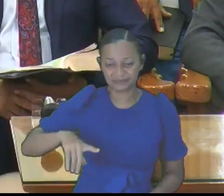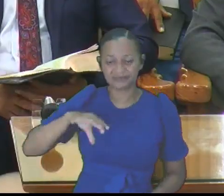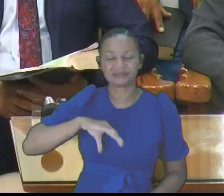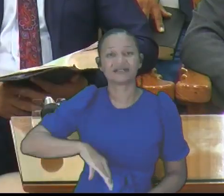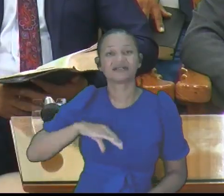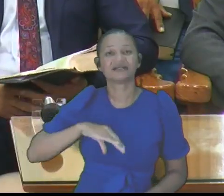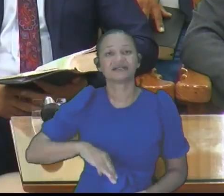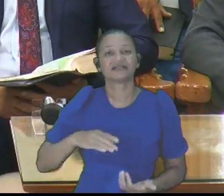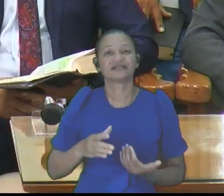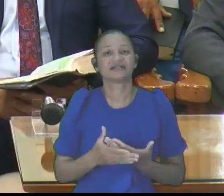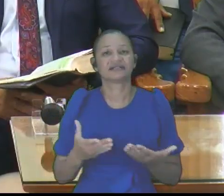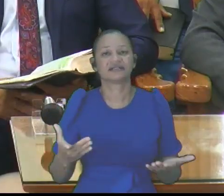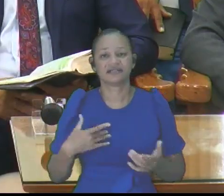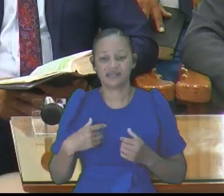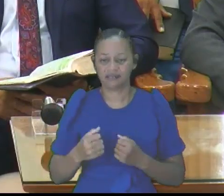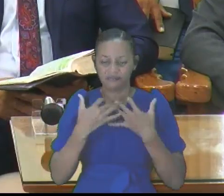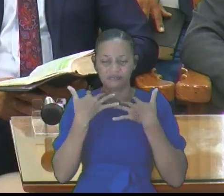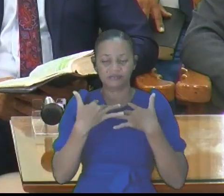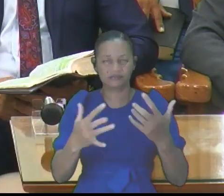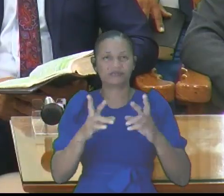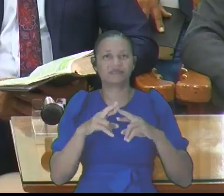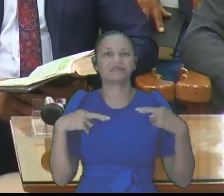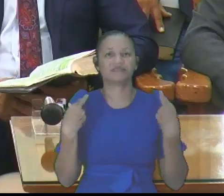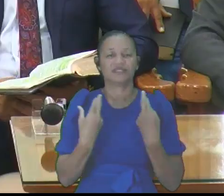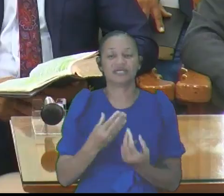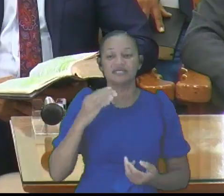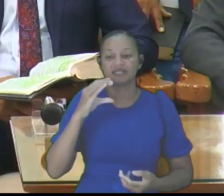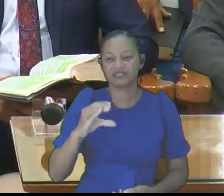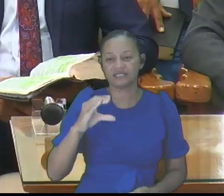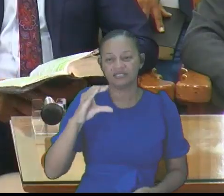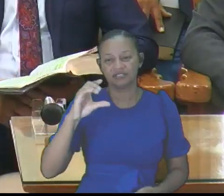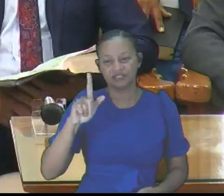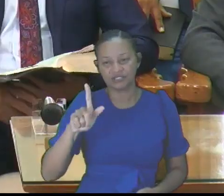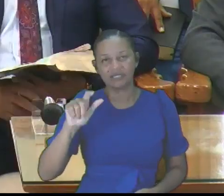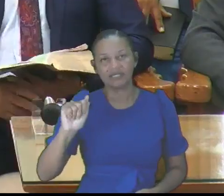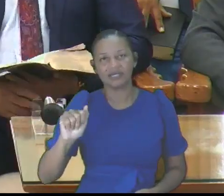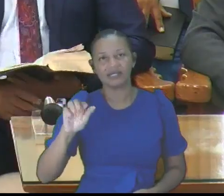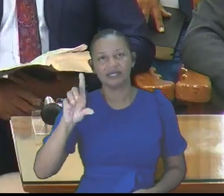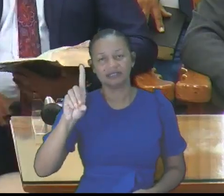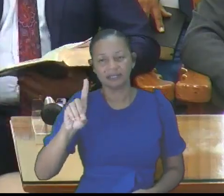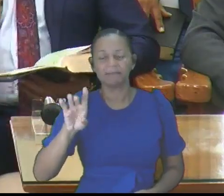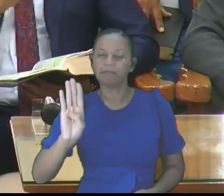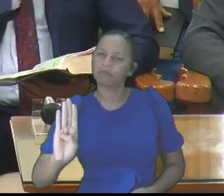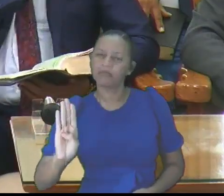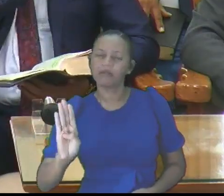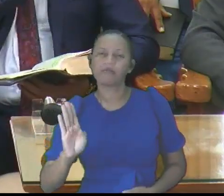lá no Japão, e eu estava na Assembleia Geral da CGADB, quando disseram, irmão, tem que registrar,